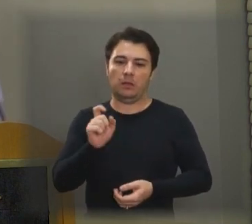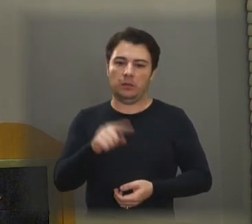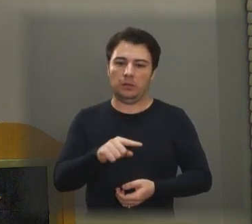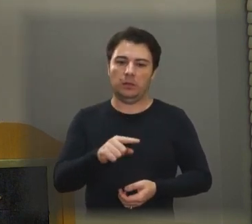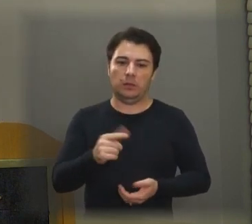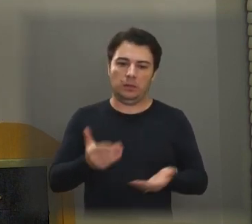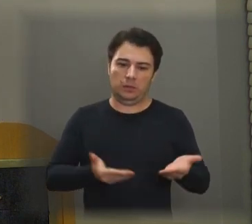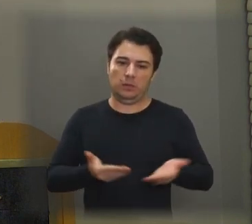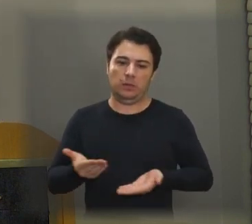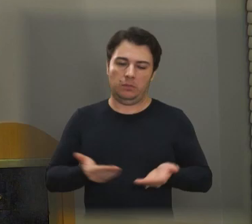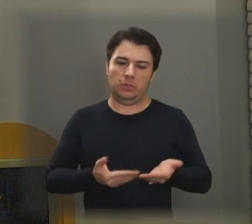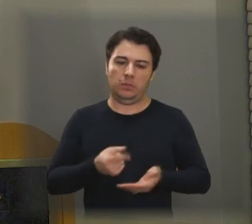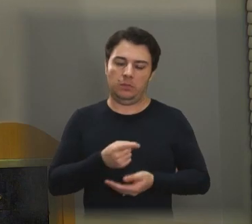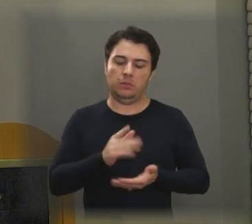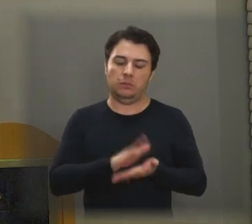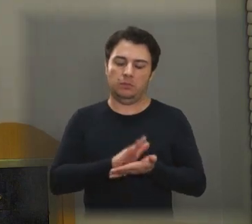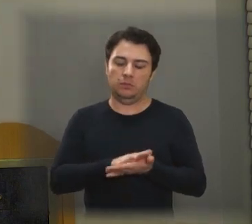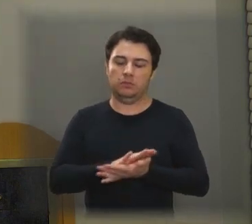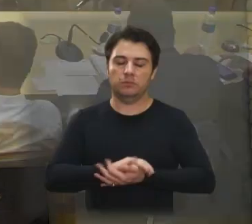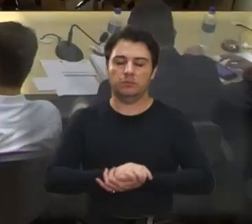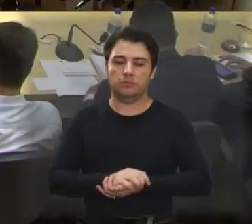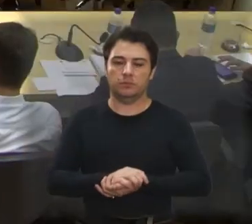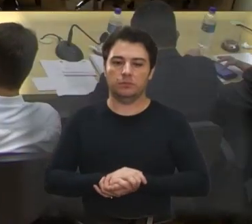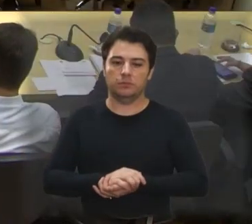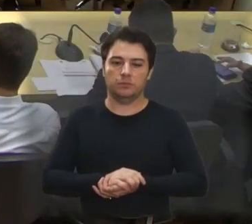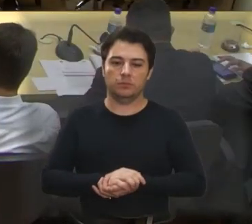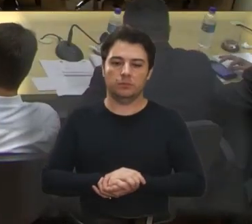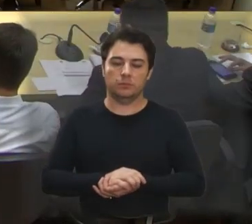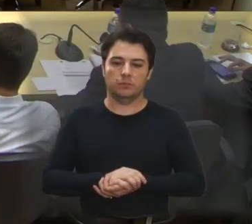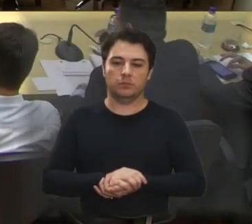muitas vezes prestam serviço A cidade também parabéns